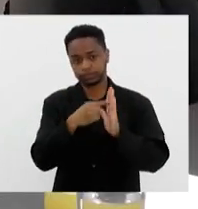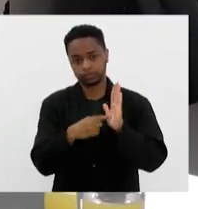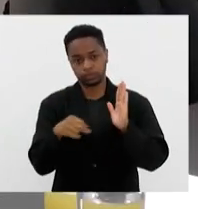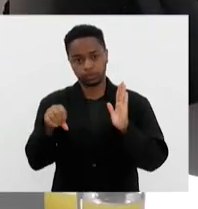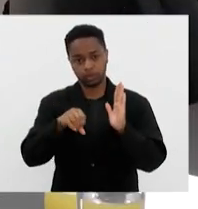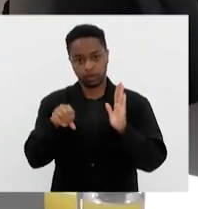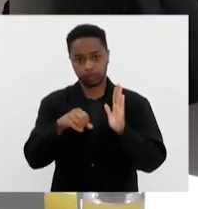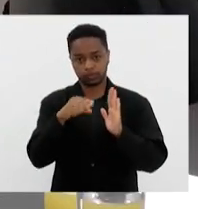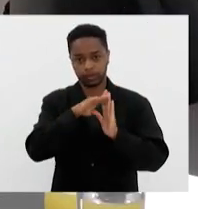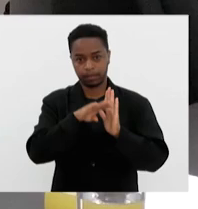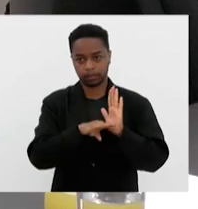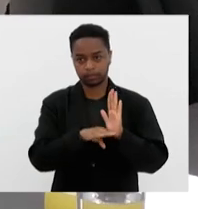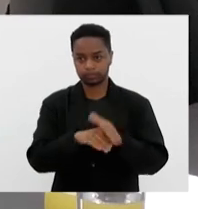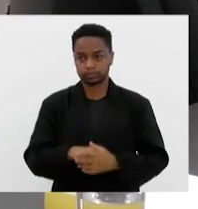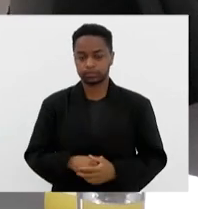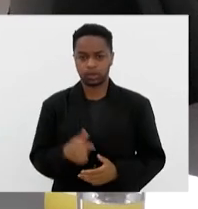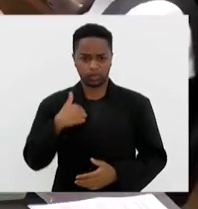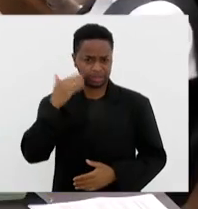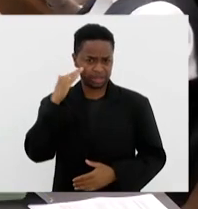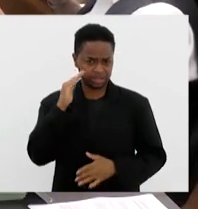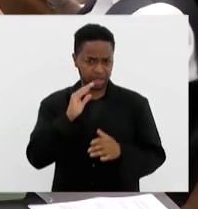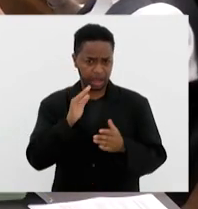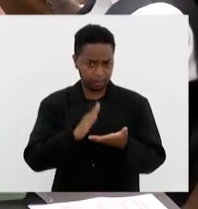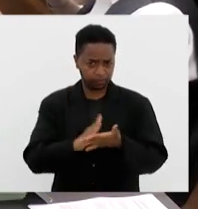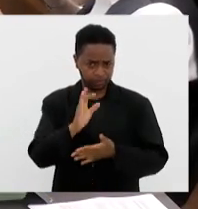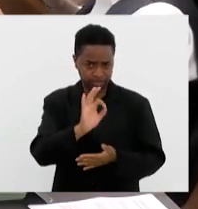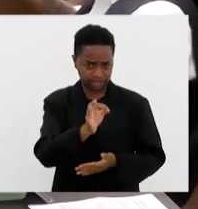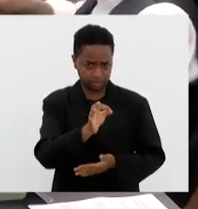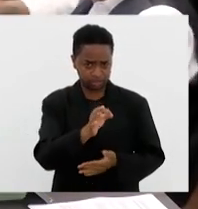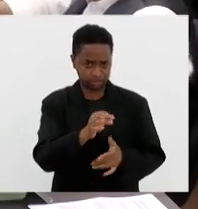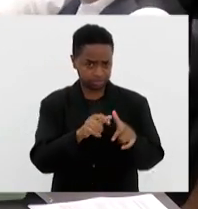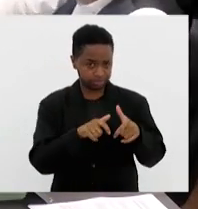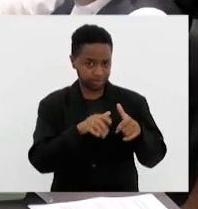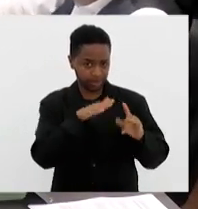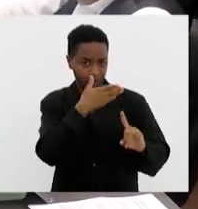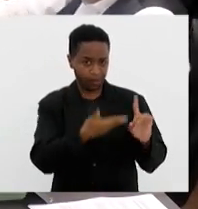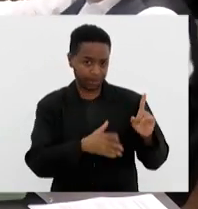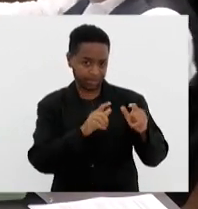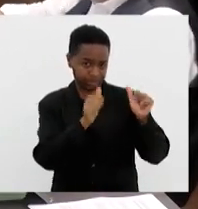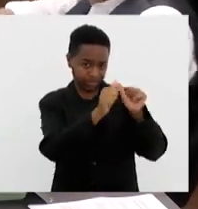da pauta. Eu entendi que foi aprovada a moção da estátua, né? Foi, foi.